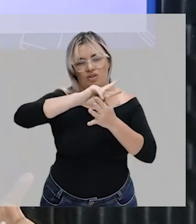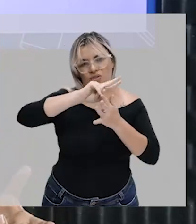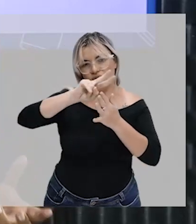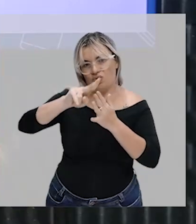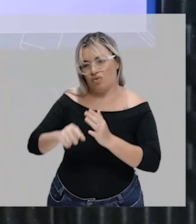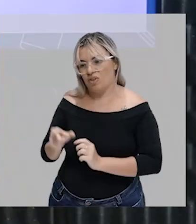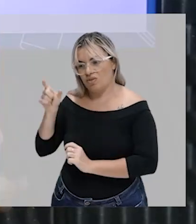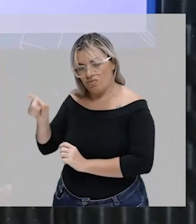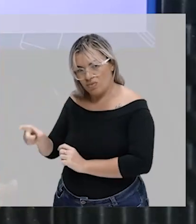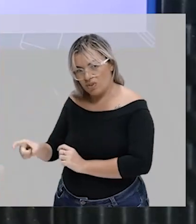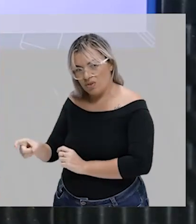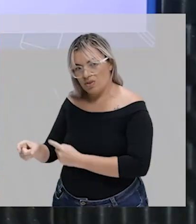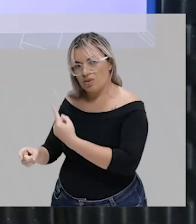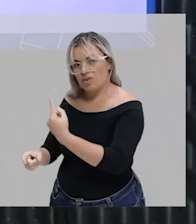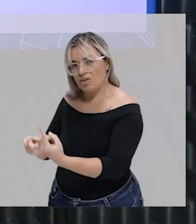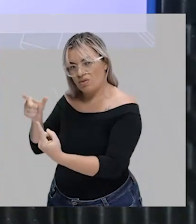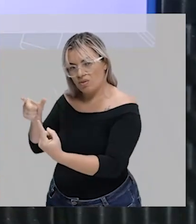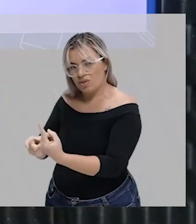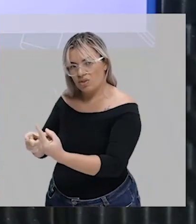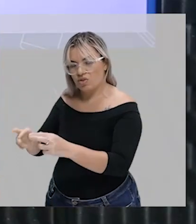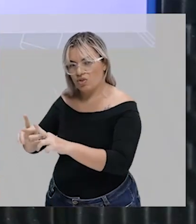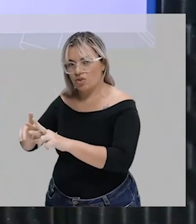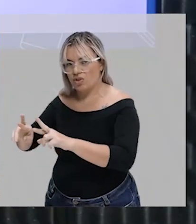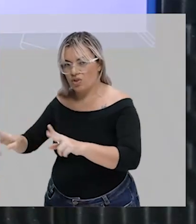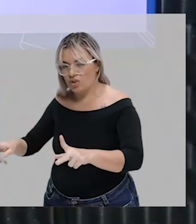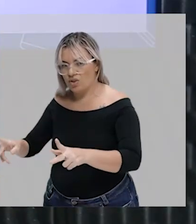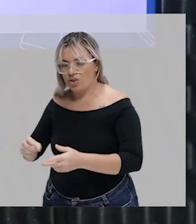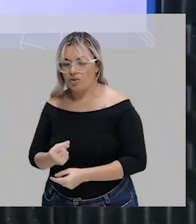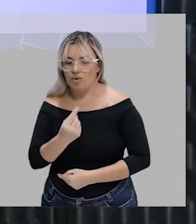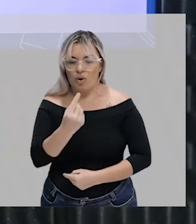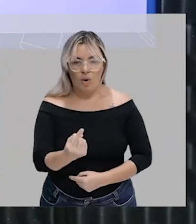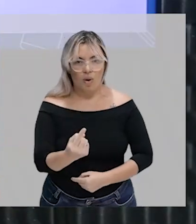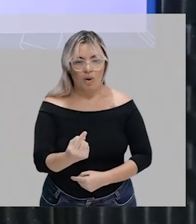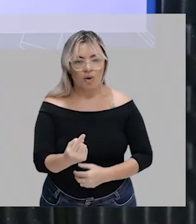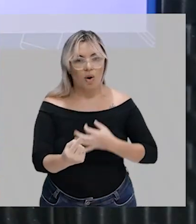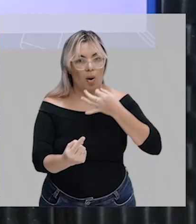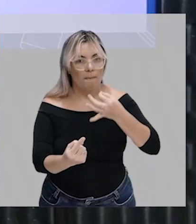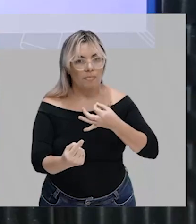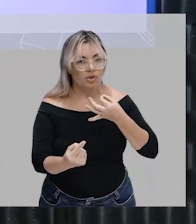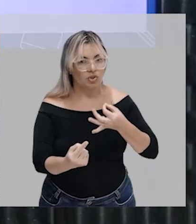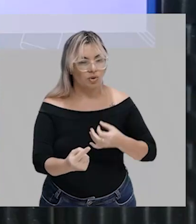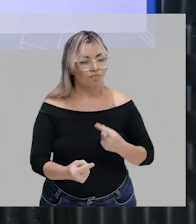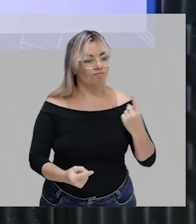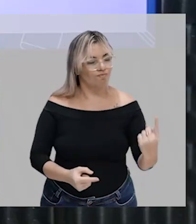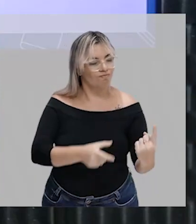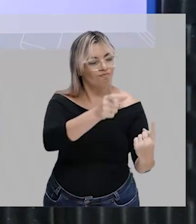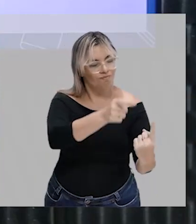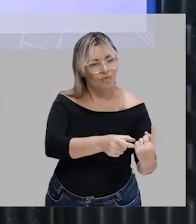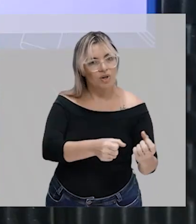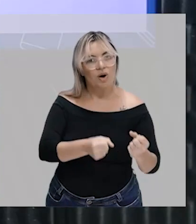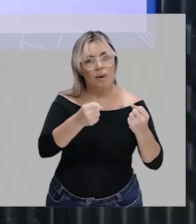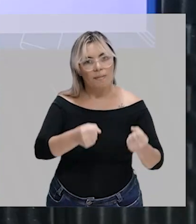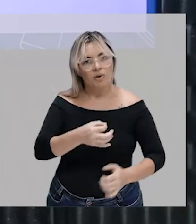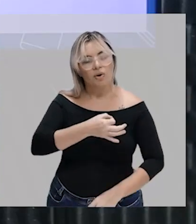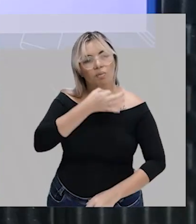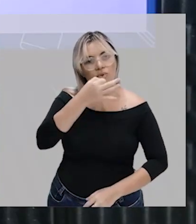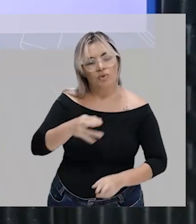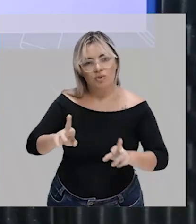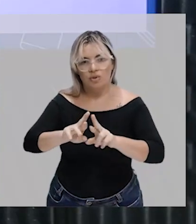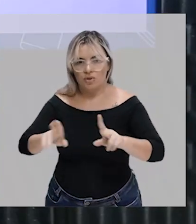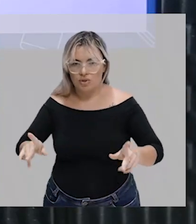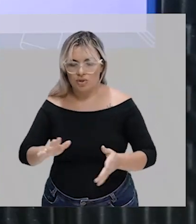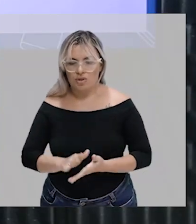pode ver de um determinado elemento, eu posso ver o outro e o outro colega pode ver o outro. Mas